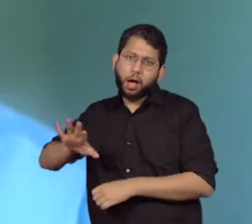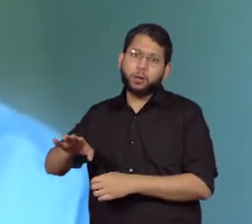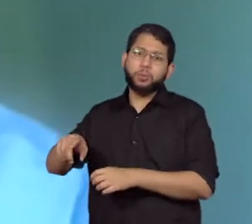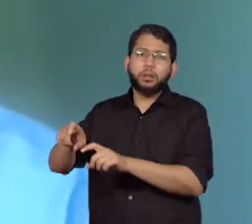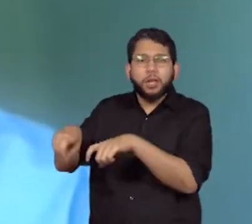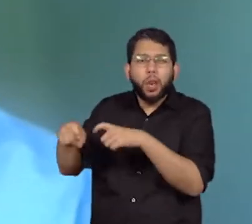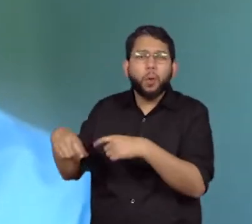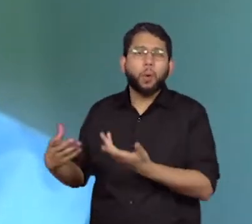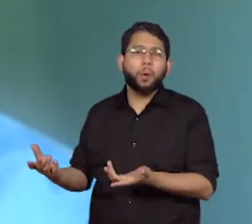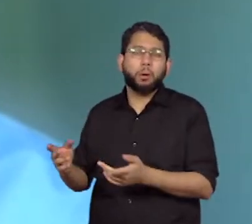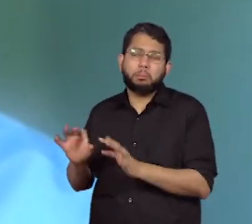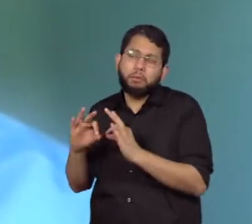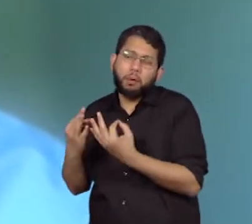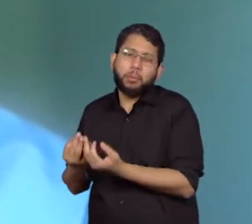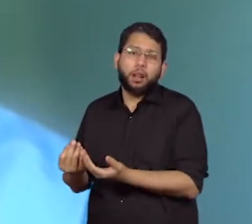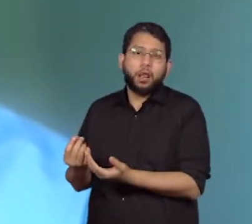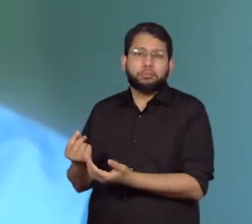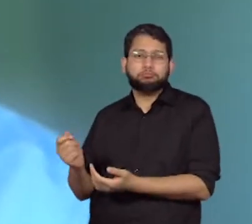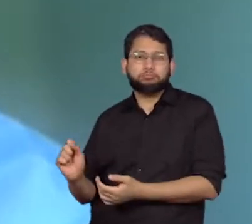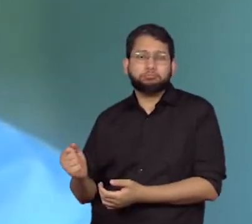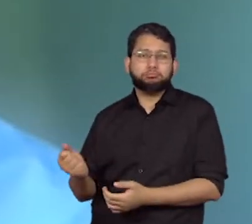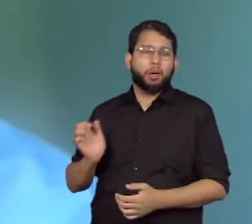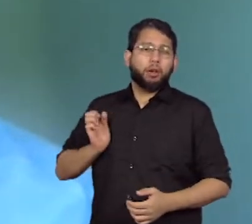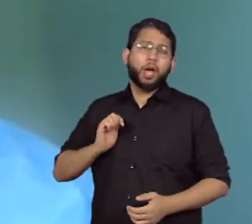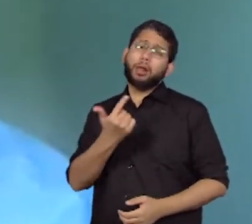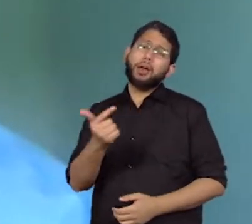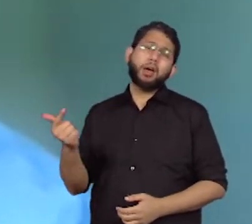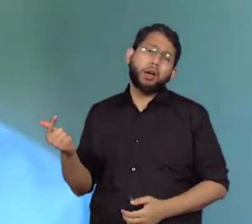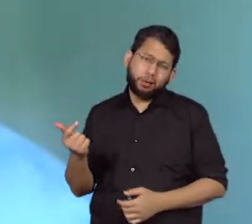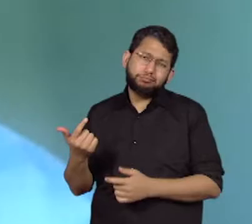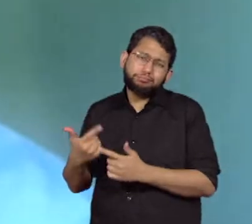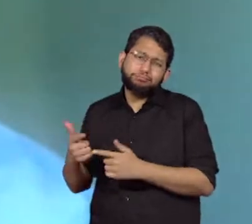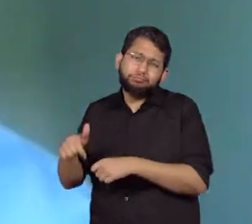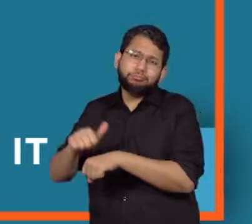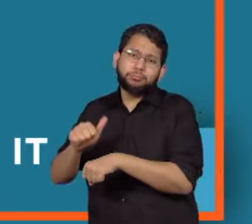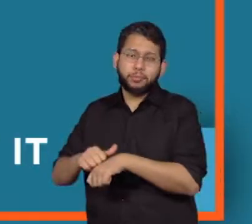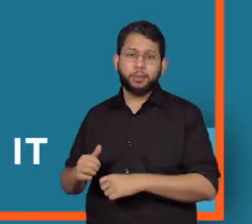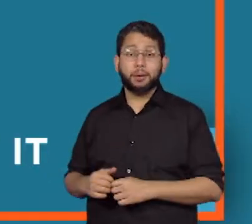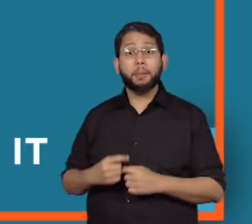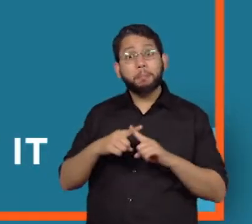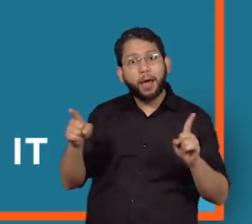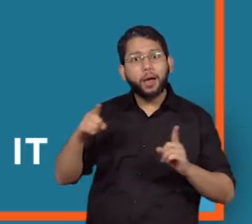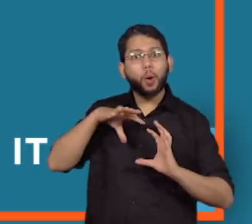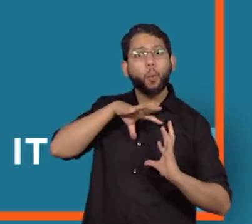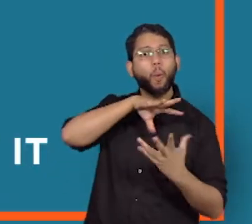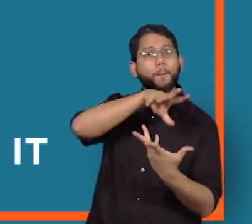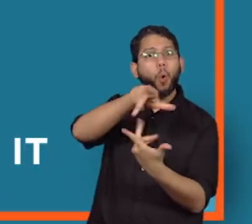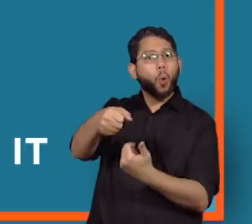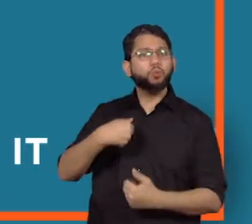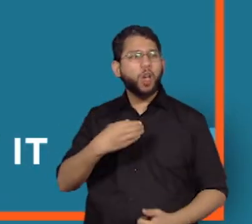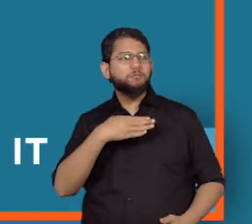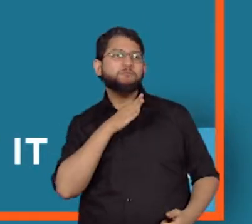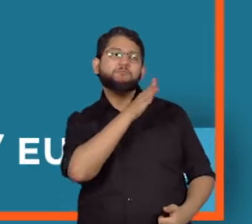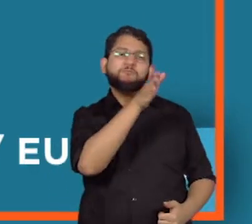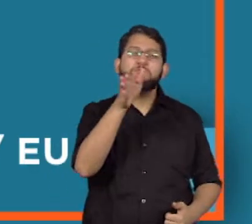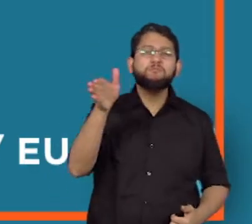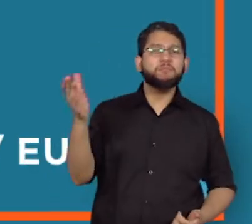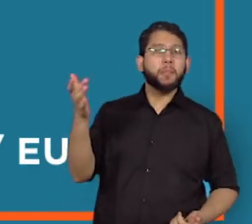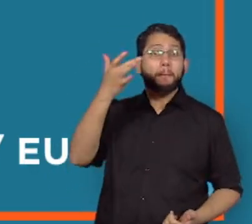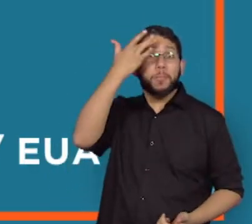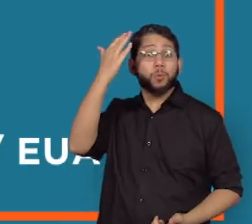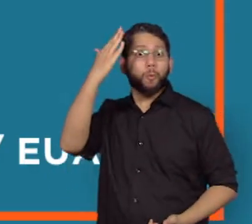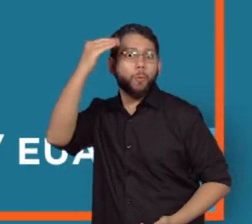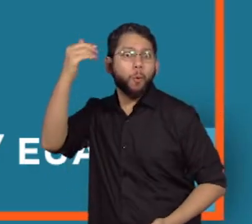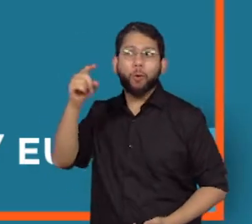algumas limitações. E eu posso dizer para vocês assim, como jornalista, eu viajei o mundo. Fotografias de Gui Ravache no Lago Como, Itália,